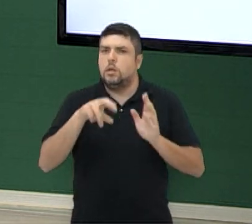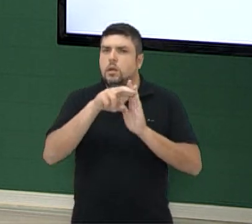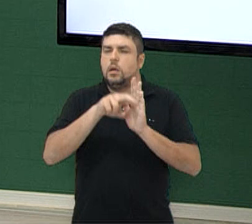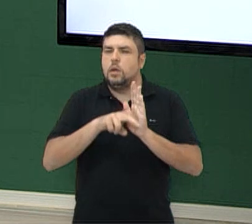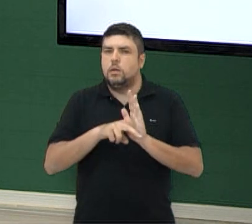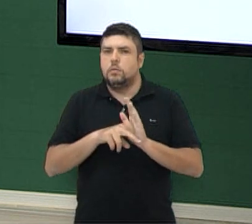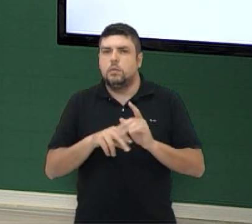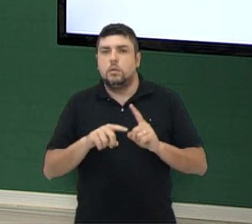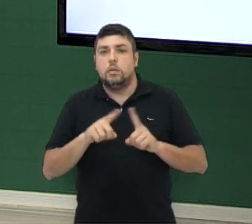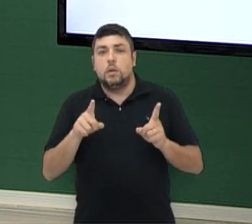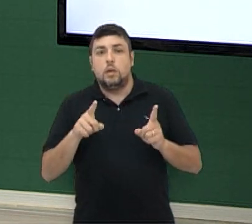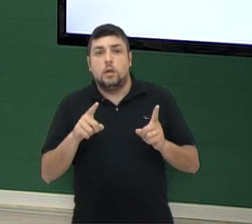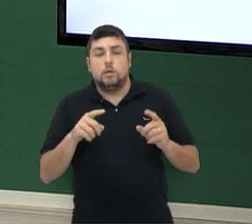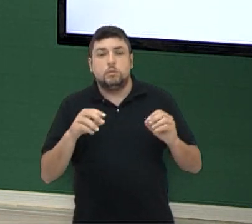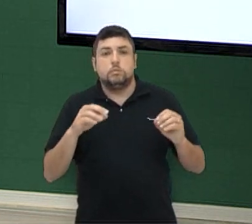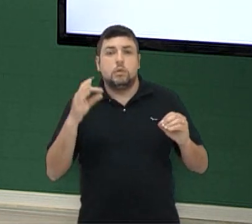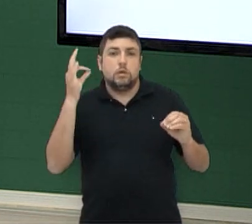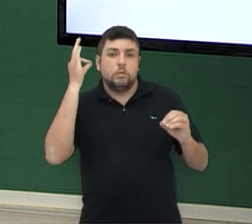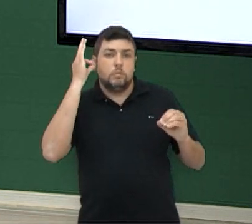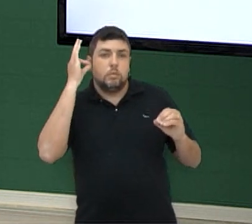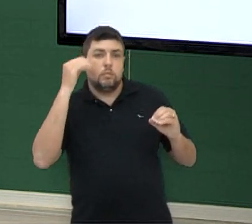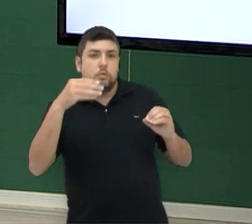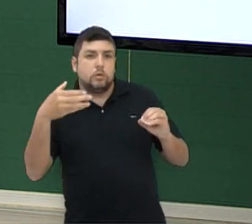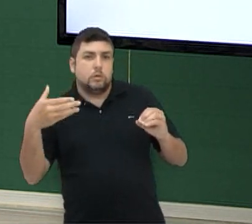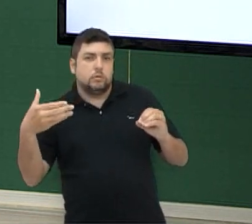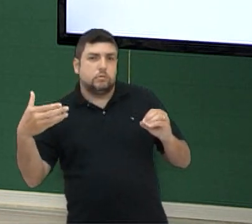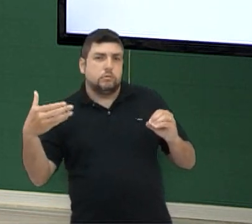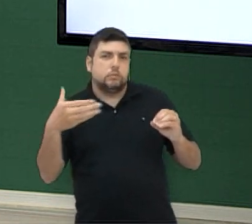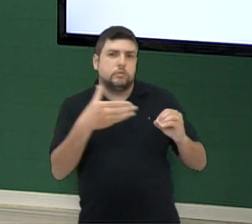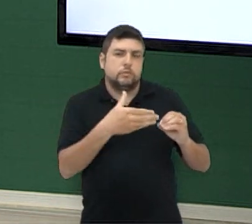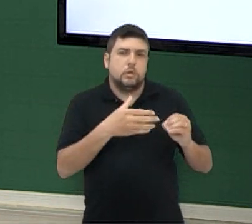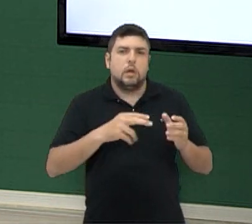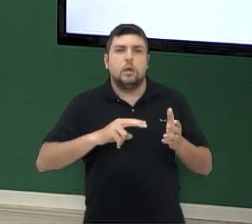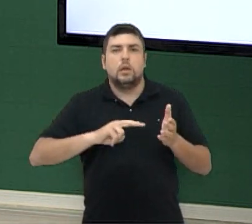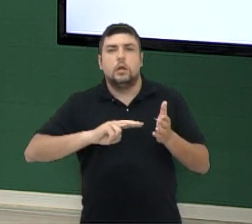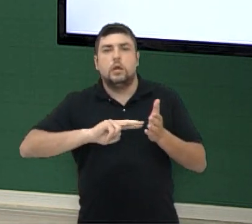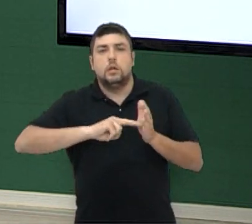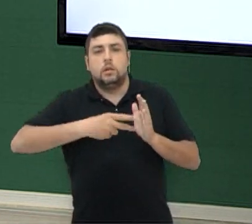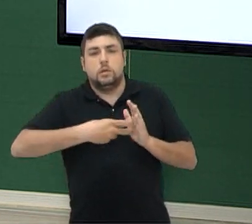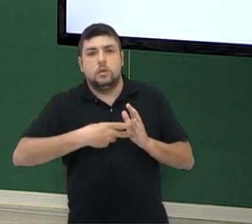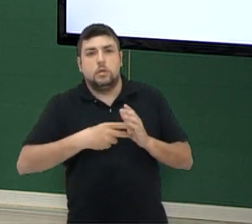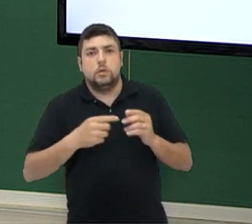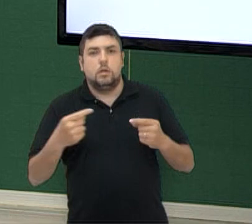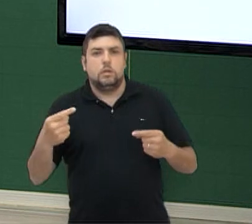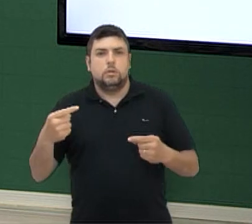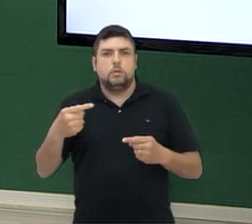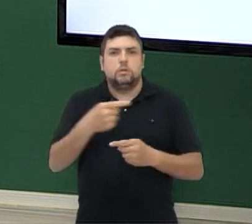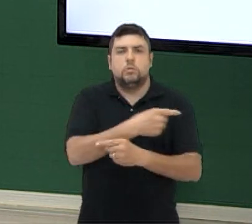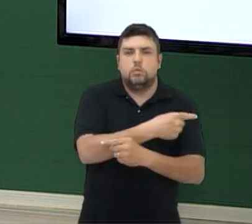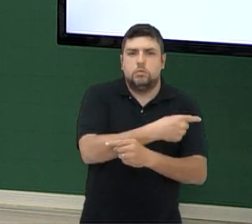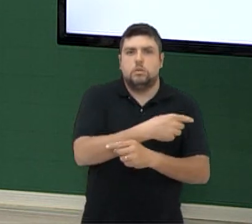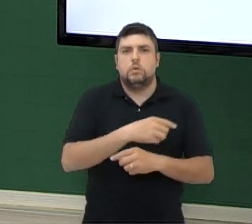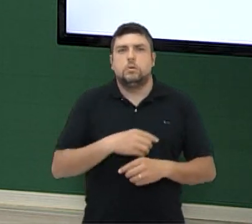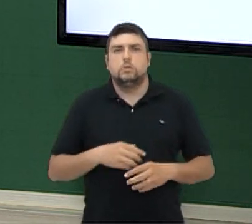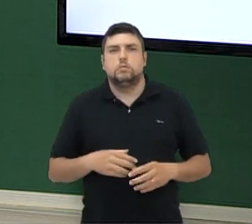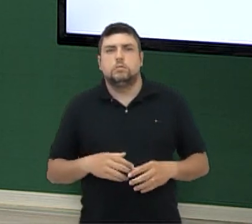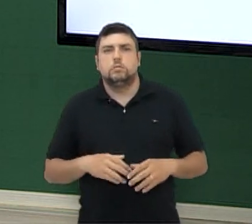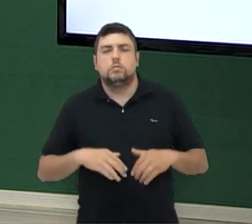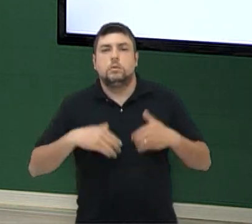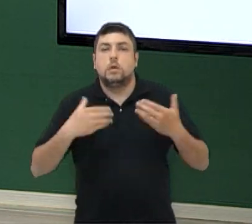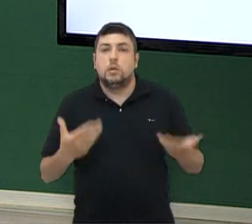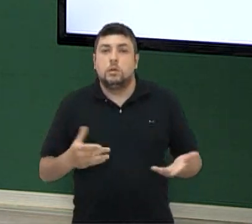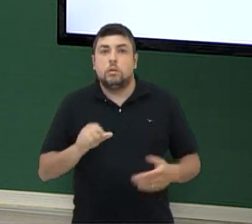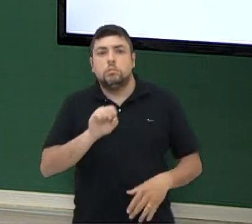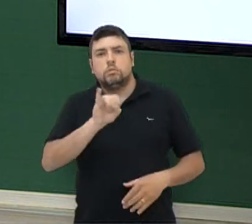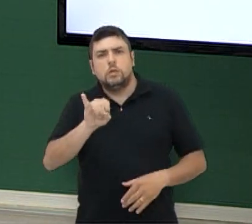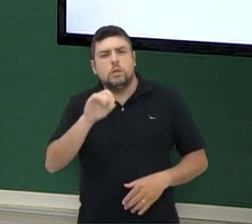Ponta Grossa para cá, significa que o nosso eixo de orientação ela está indo contra. Então, obviamente, né,